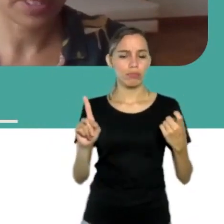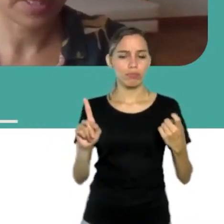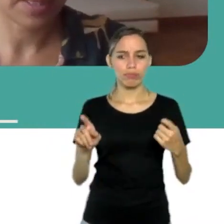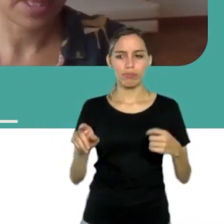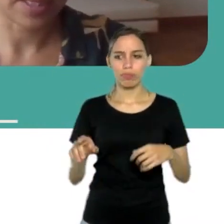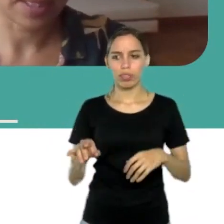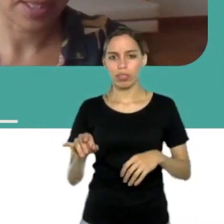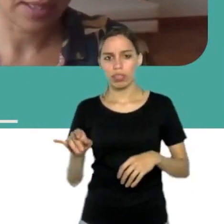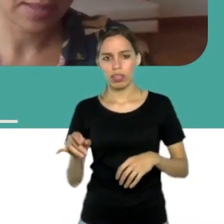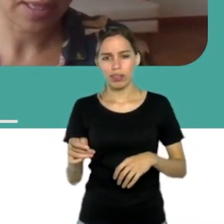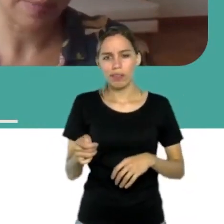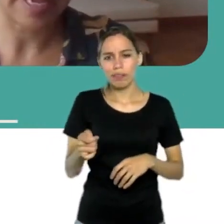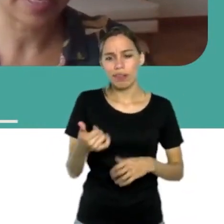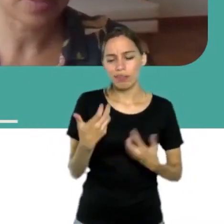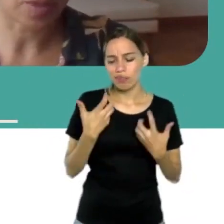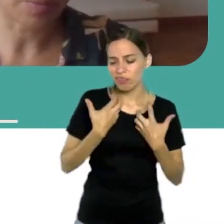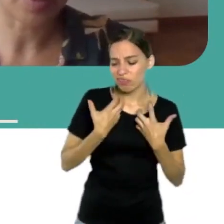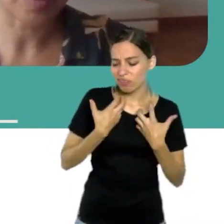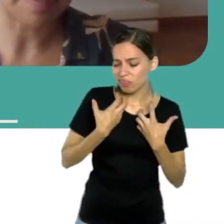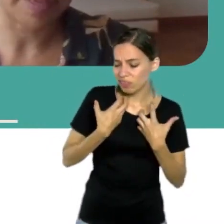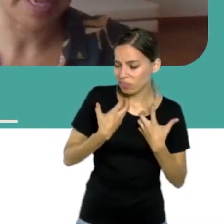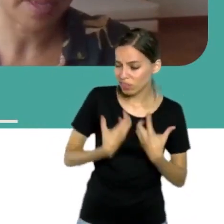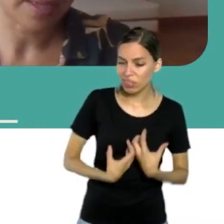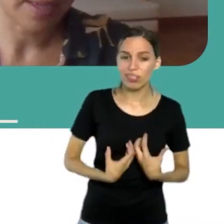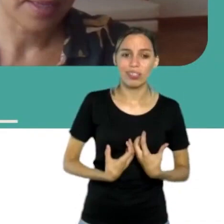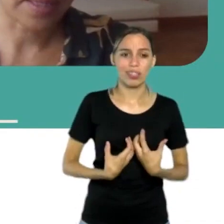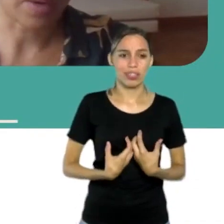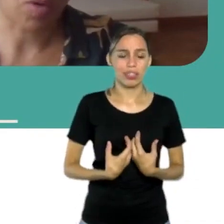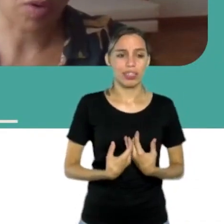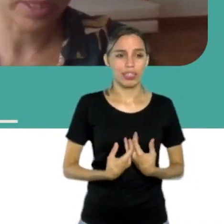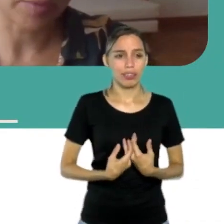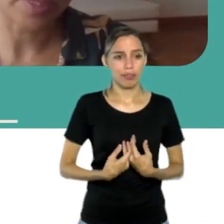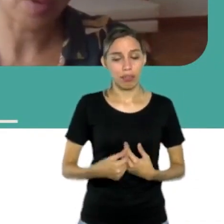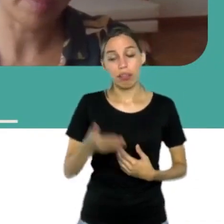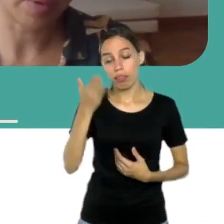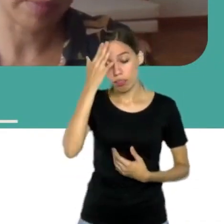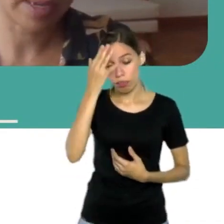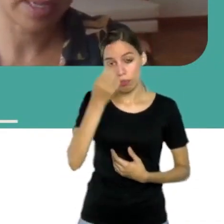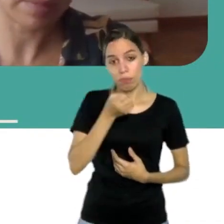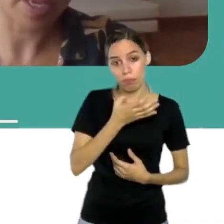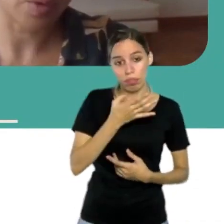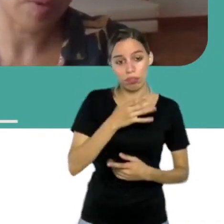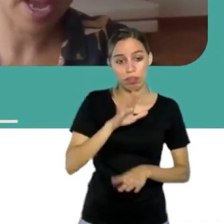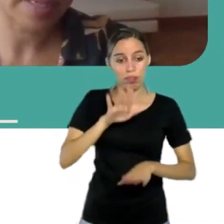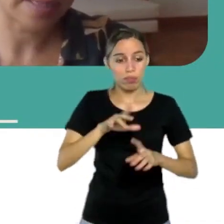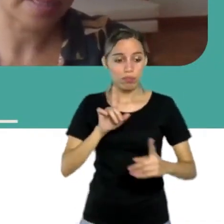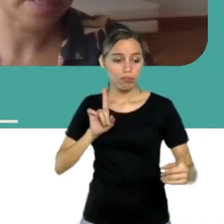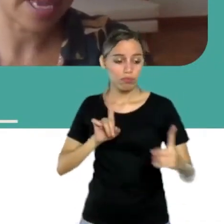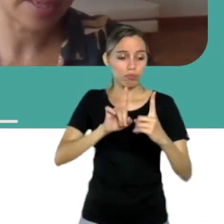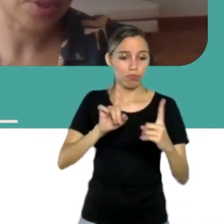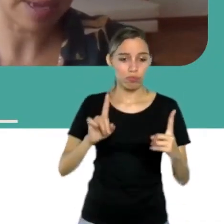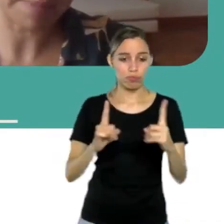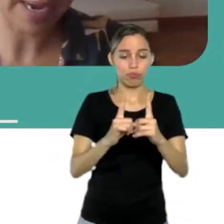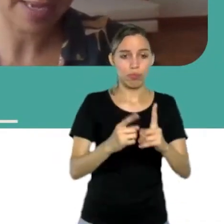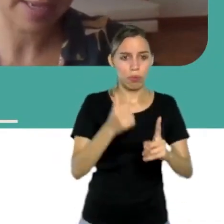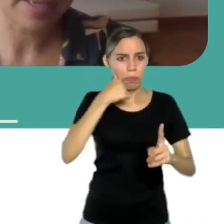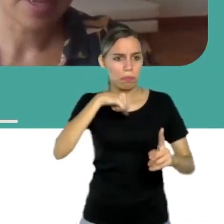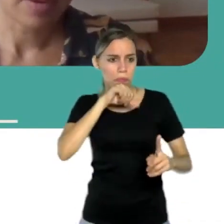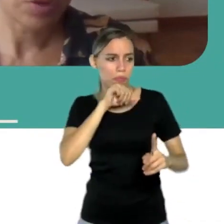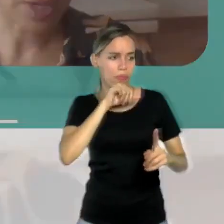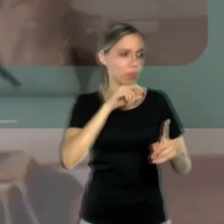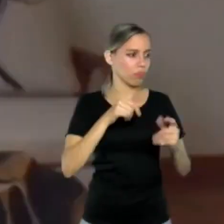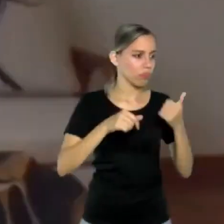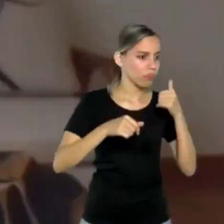quase mortas, e sim, sei bem, só posso saber, se encontram e são meio mães, meio iguais, na cidade, na